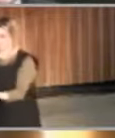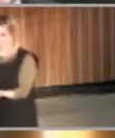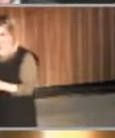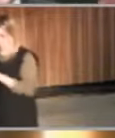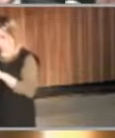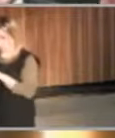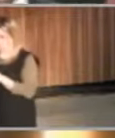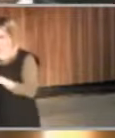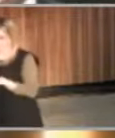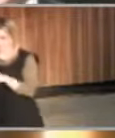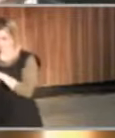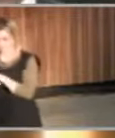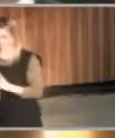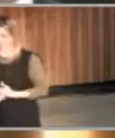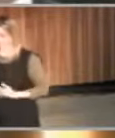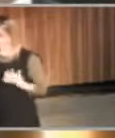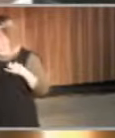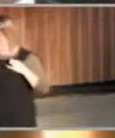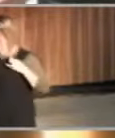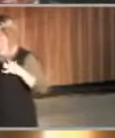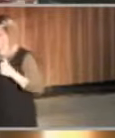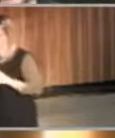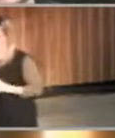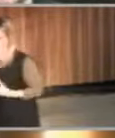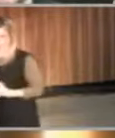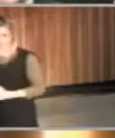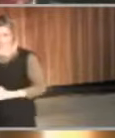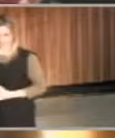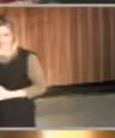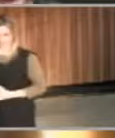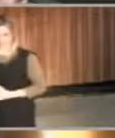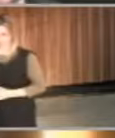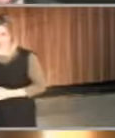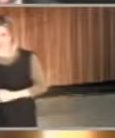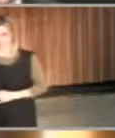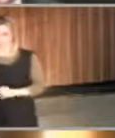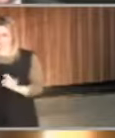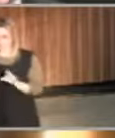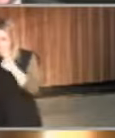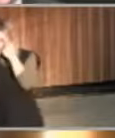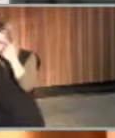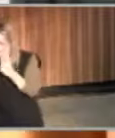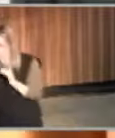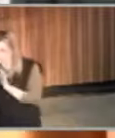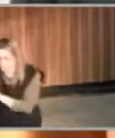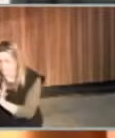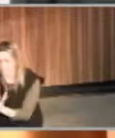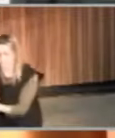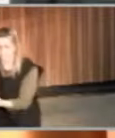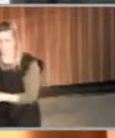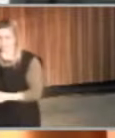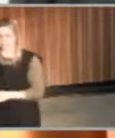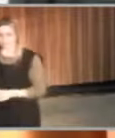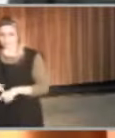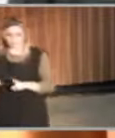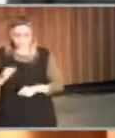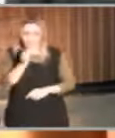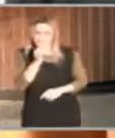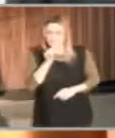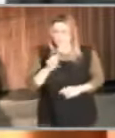nossos filhos para conquistar manter e produzir mas quantas vezes nossos